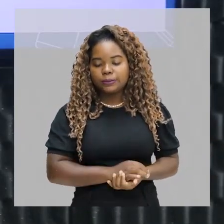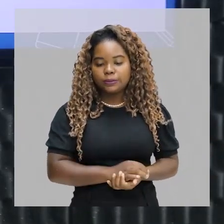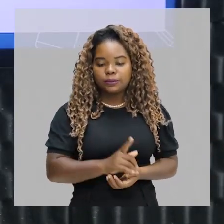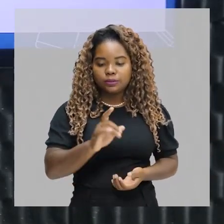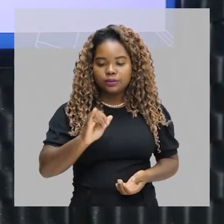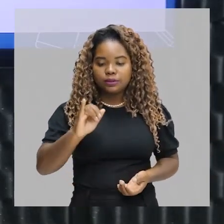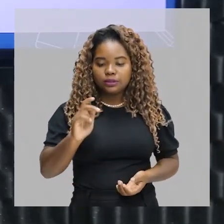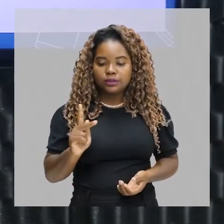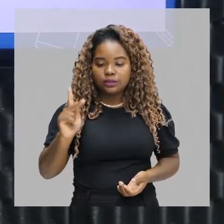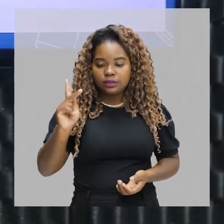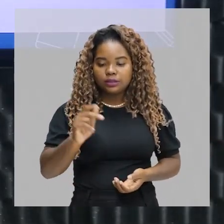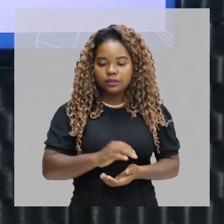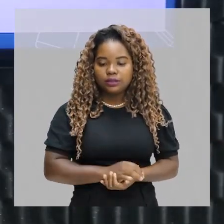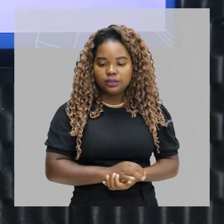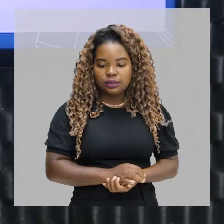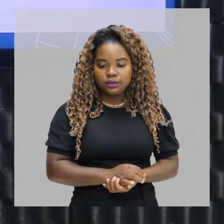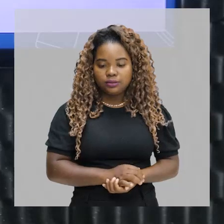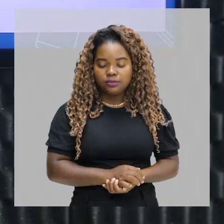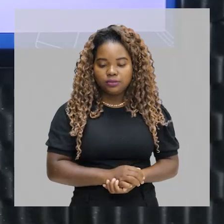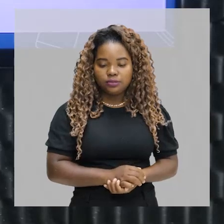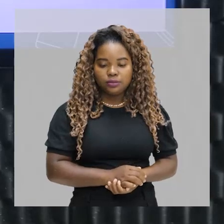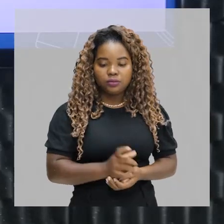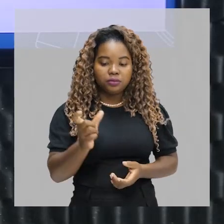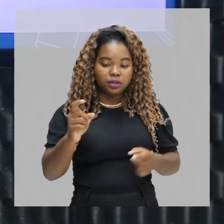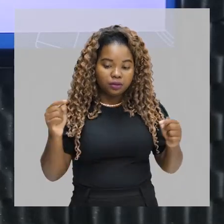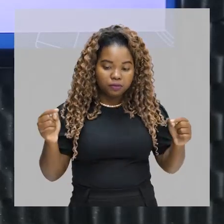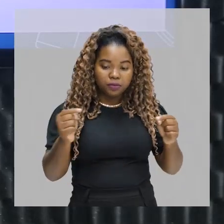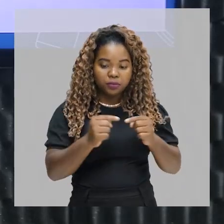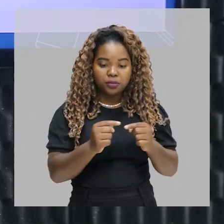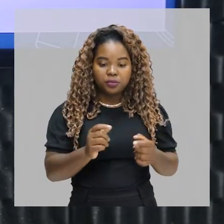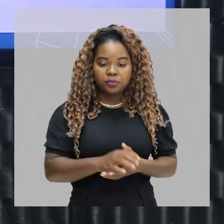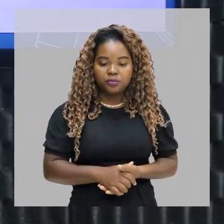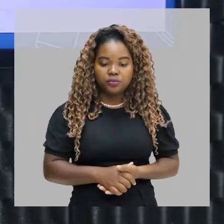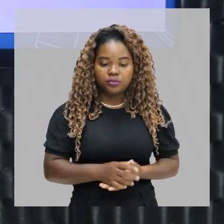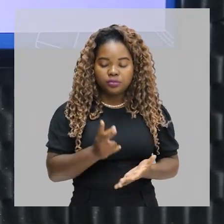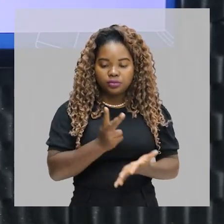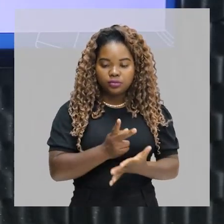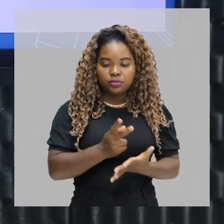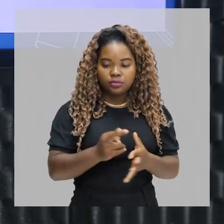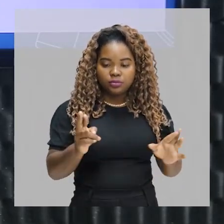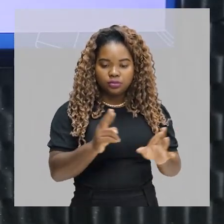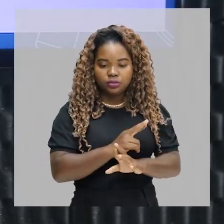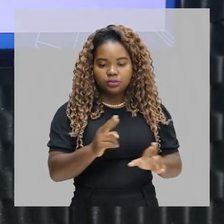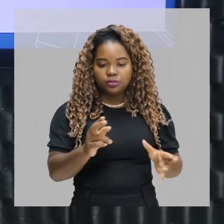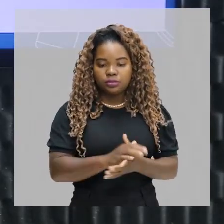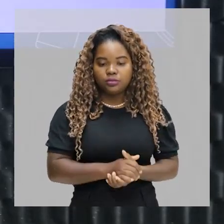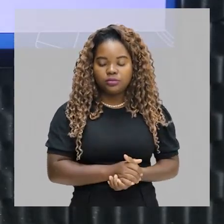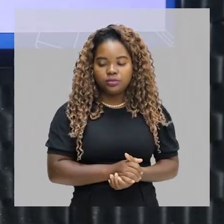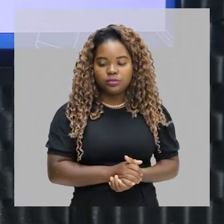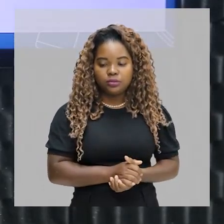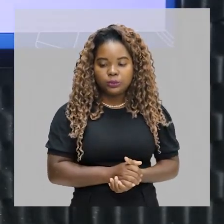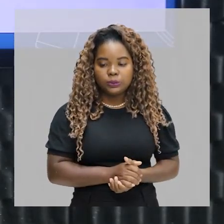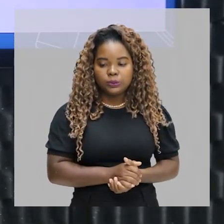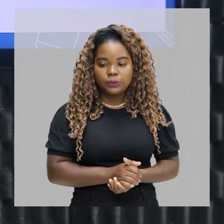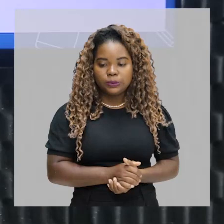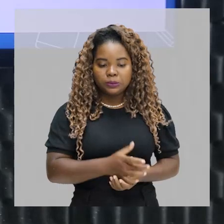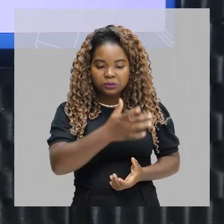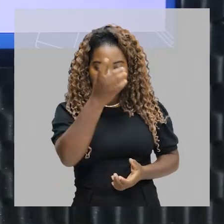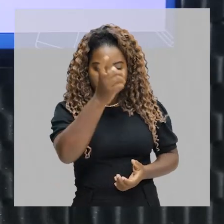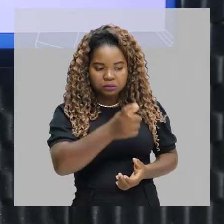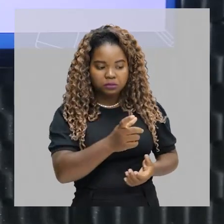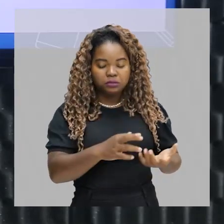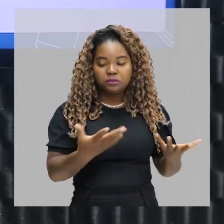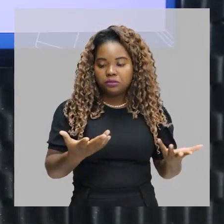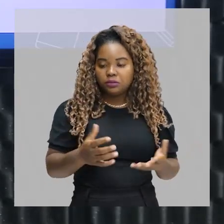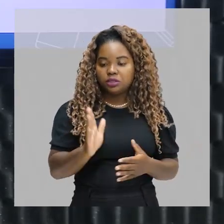linking word, ou palavra de ligação. Tá? Então, ele sempre vai fazer relação a alguma coisa ou alguém